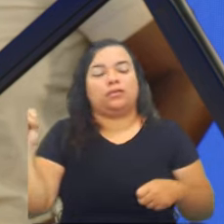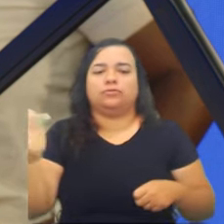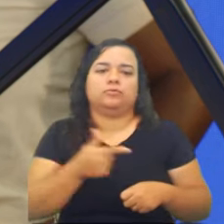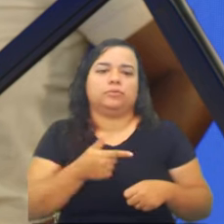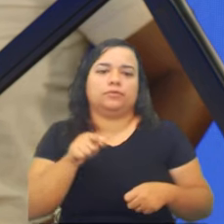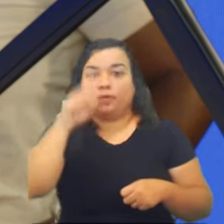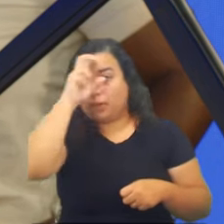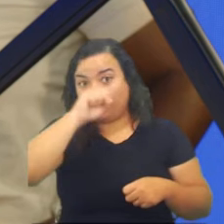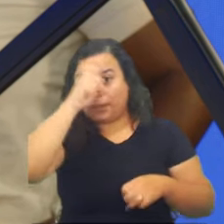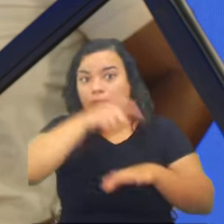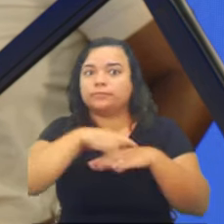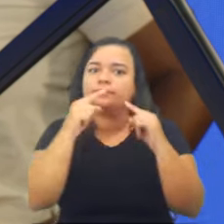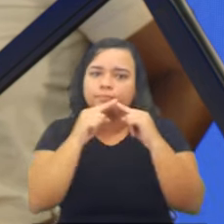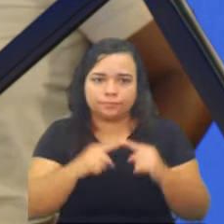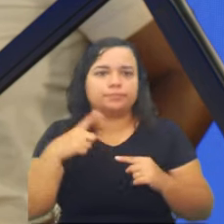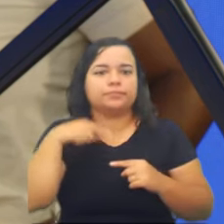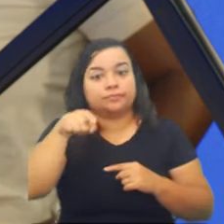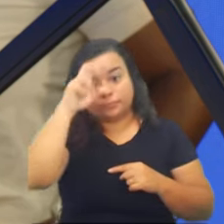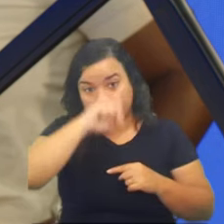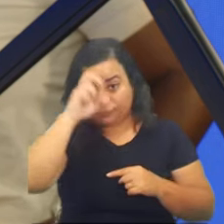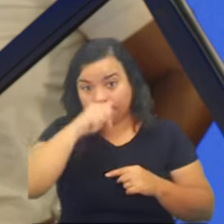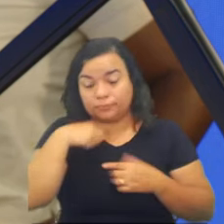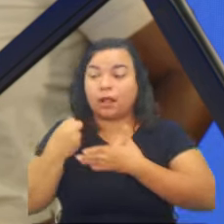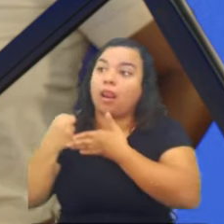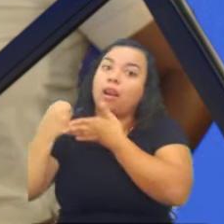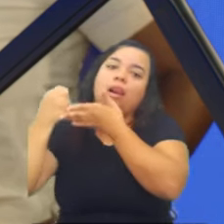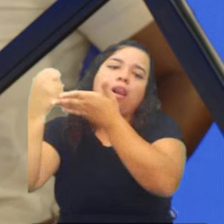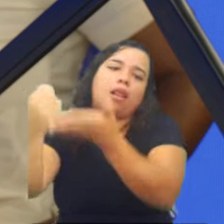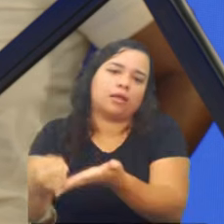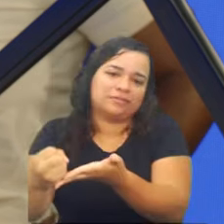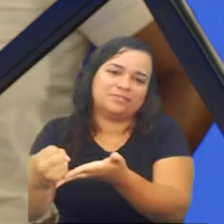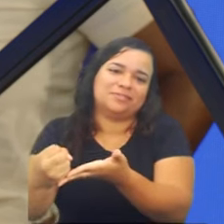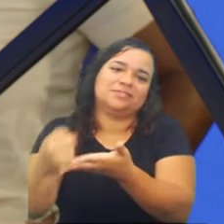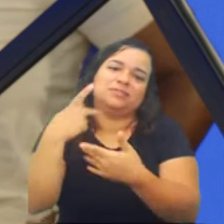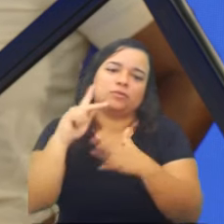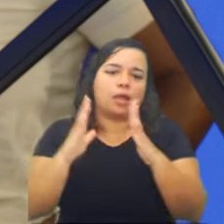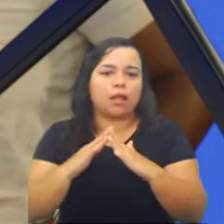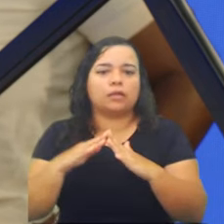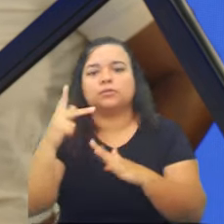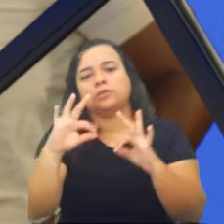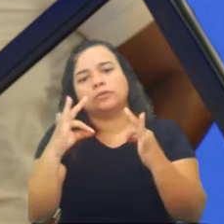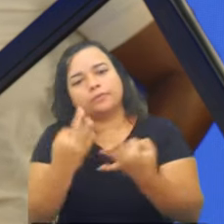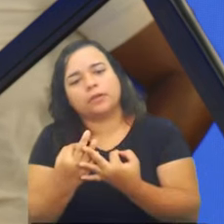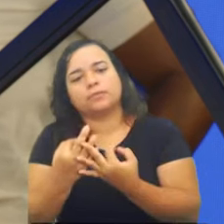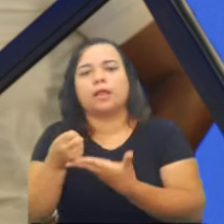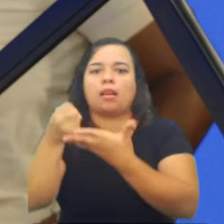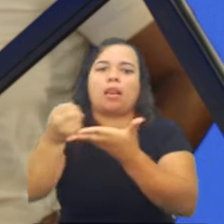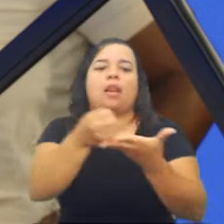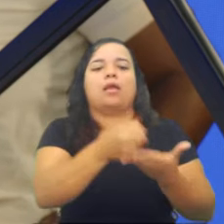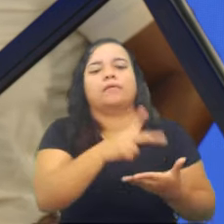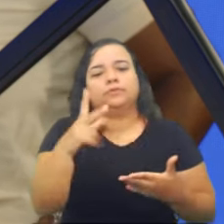empresa e você aprende muito né E quando você aprende você leva isso pra sua casa você leva pra sua